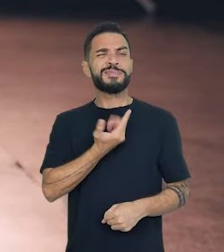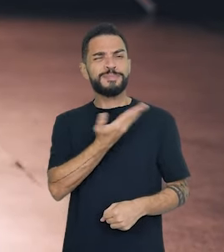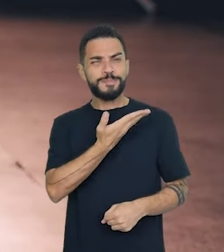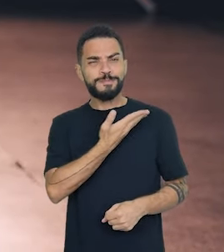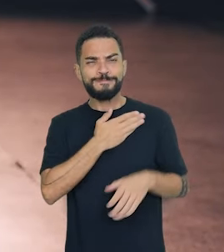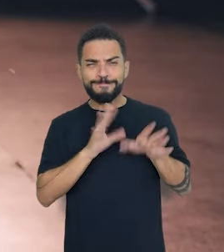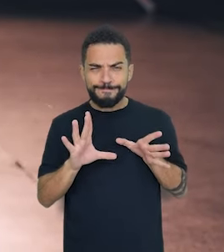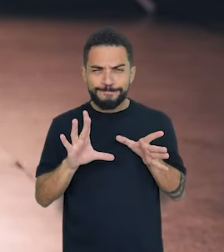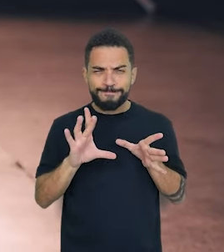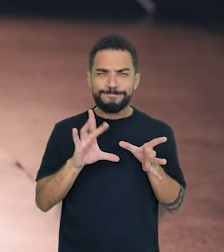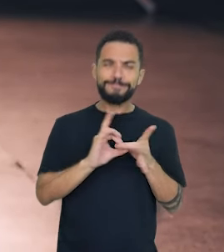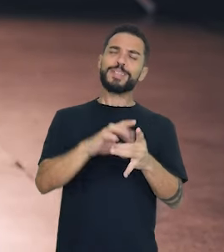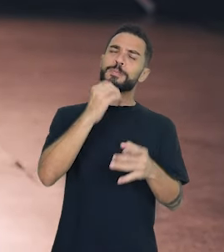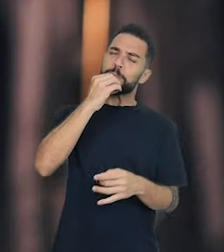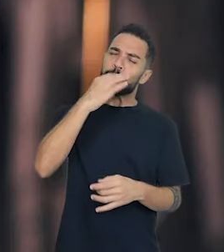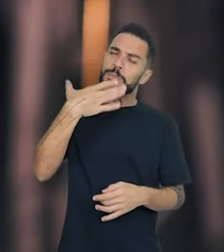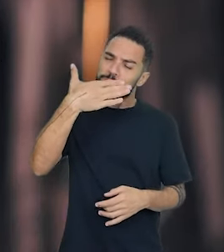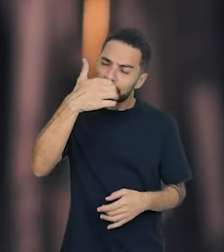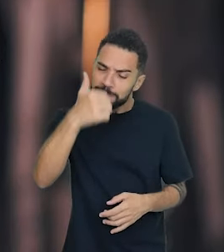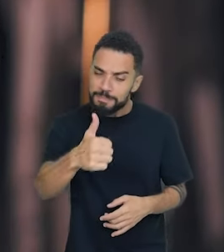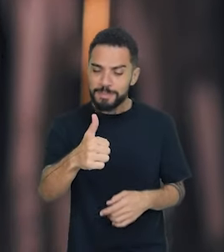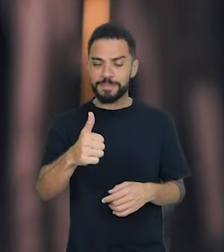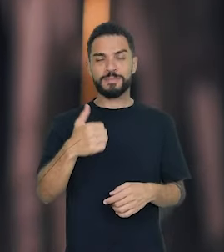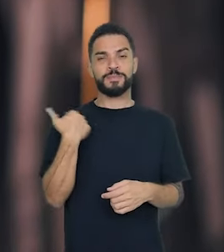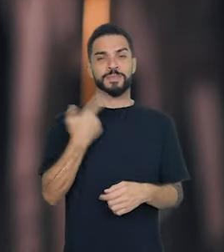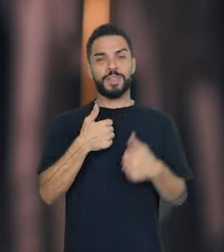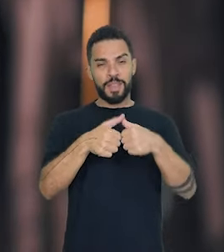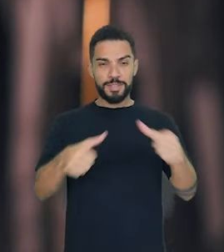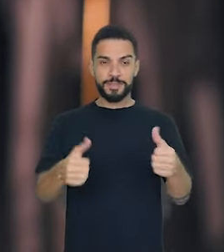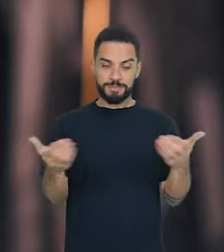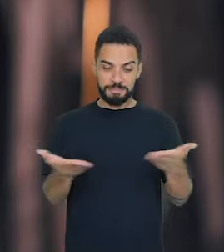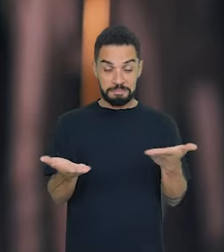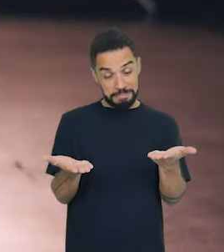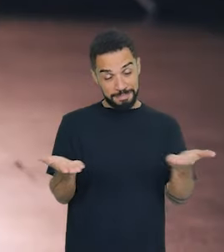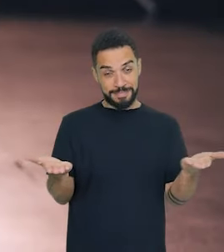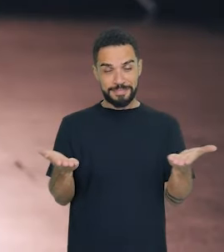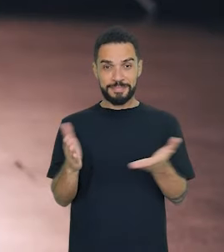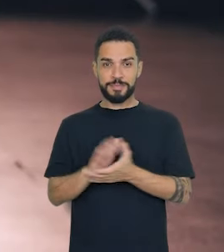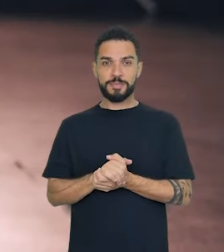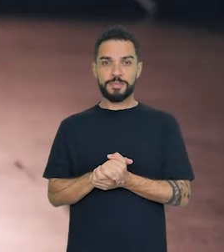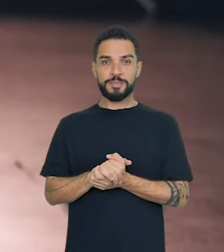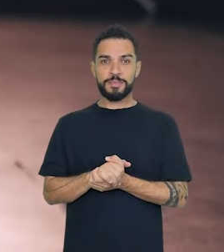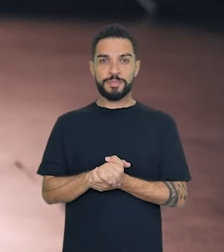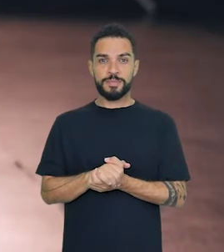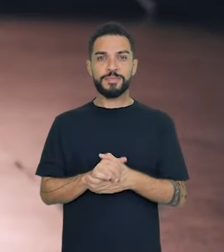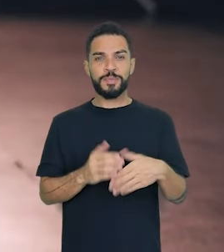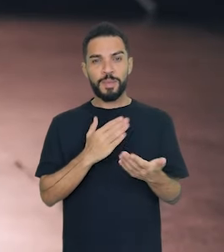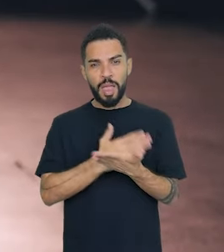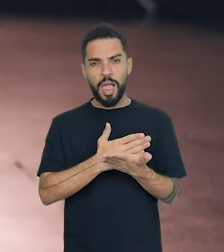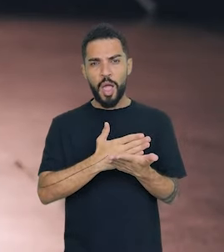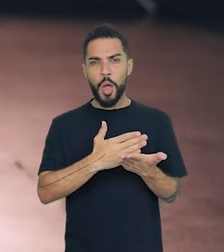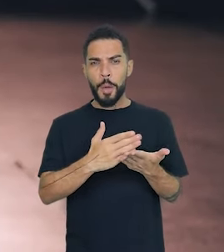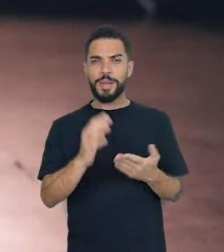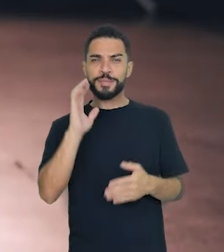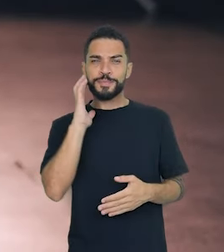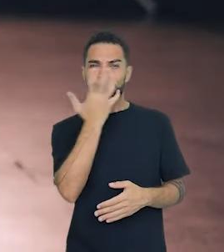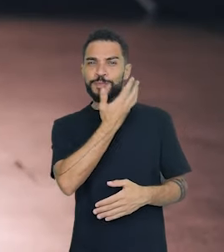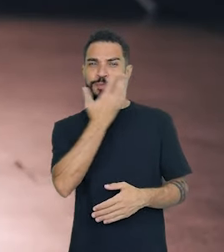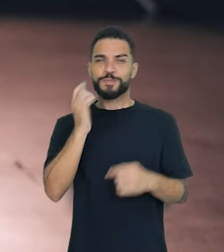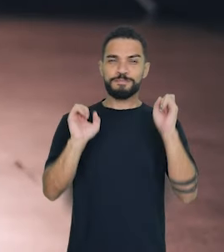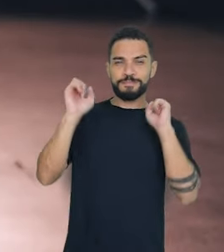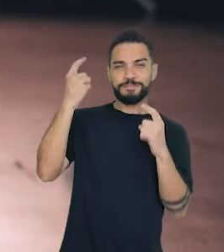hoje, graças a Deus, estamos aí. Esse é o Valdemar. Quando eu iniciei no carnaval, o Valdemar